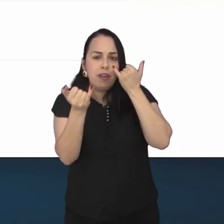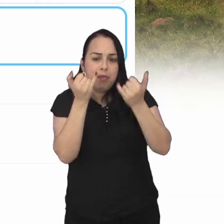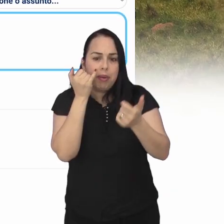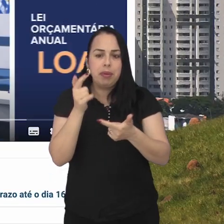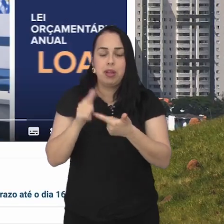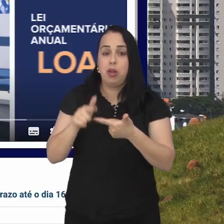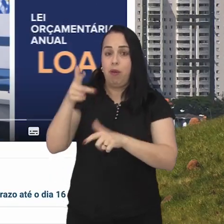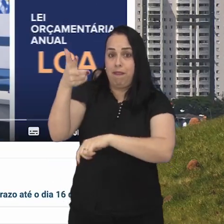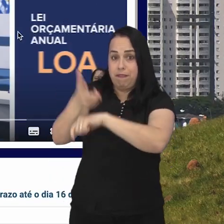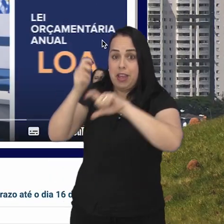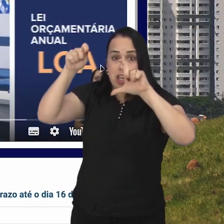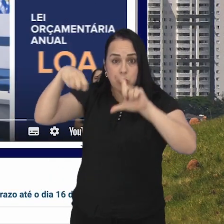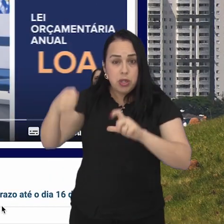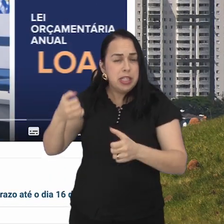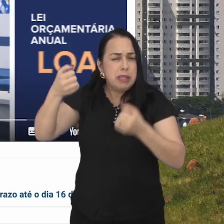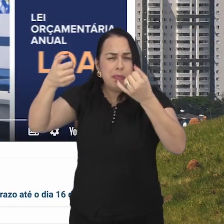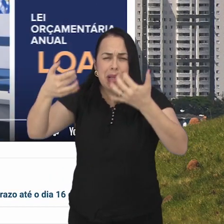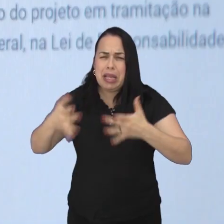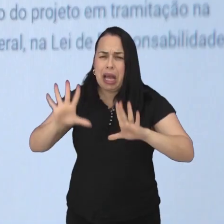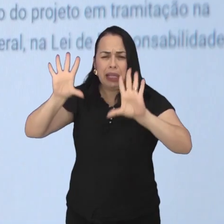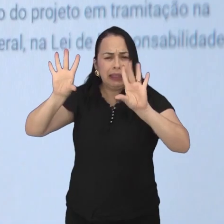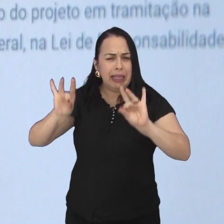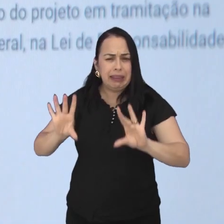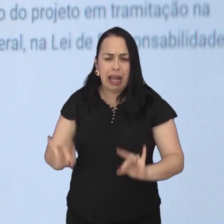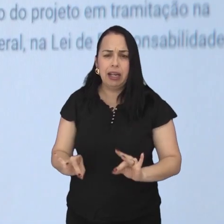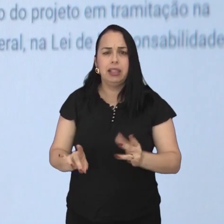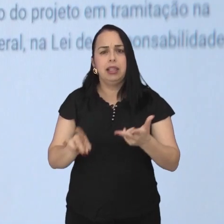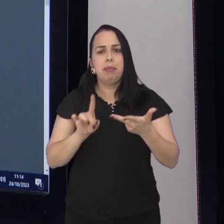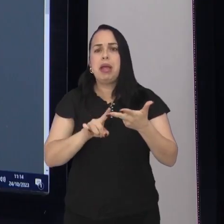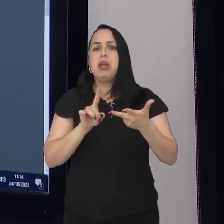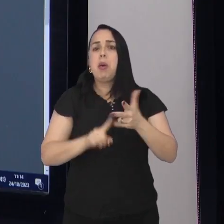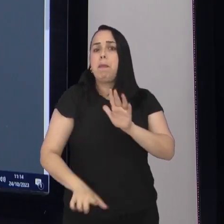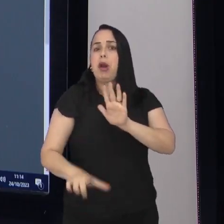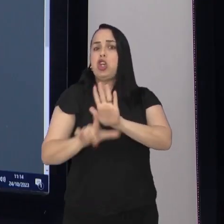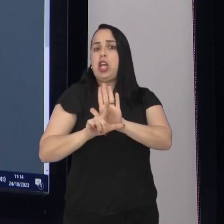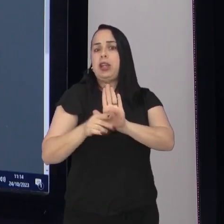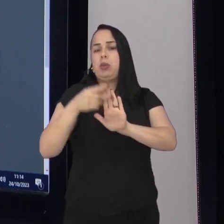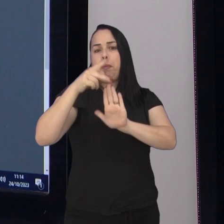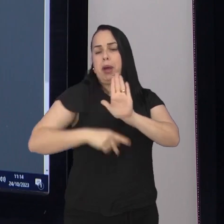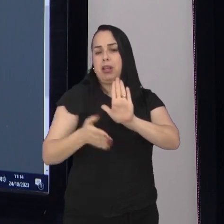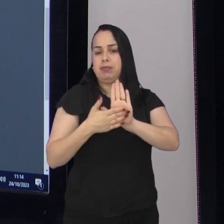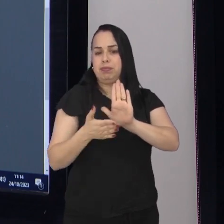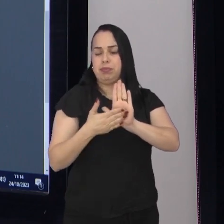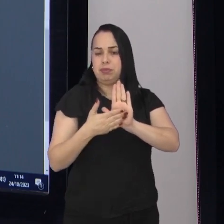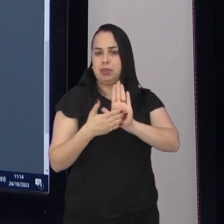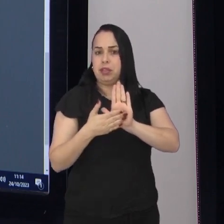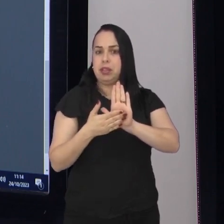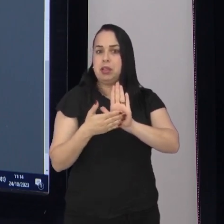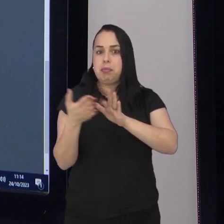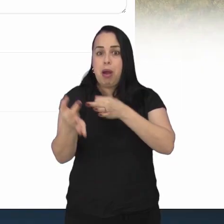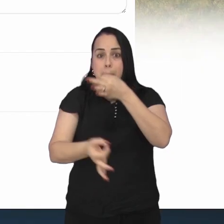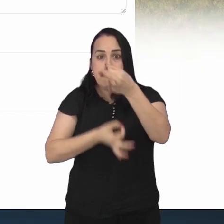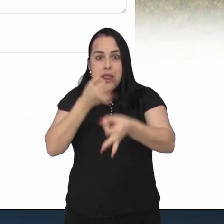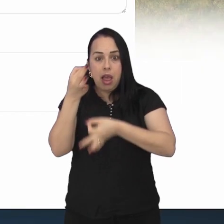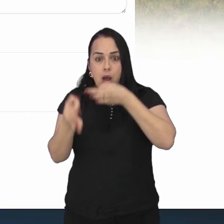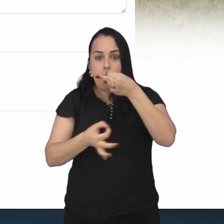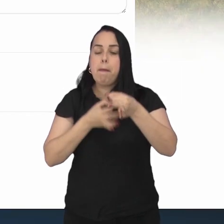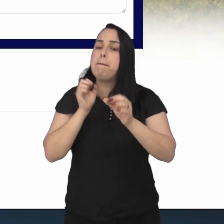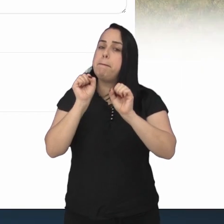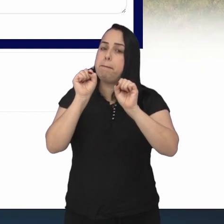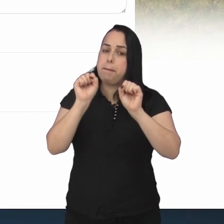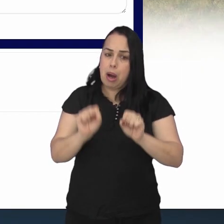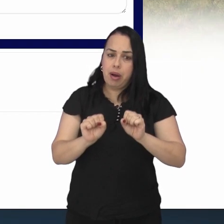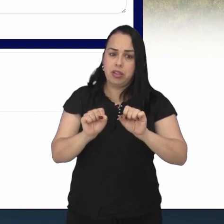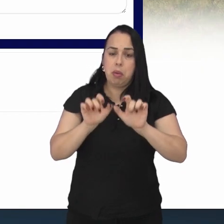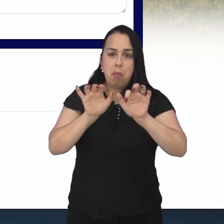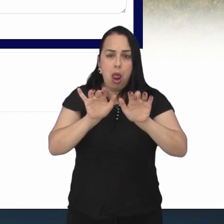notícias, um vídeo educativo sobre o tema e também o projeto da LOA na íntegra. Para manter a participação popular, também está disponível